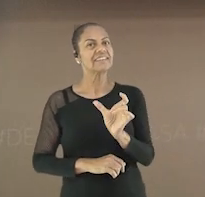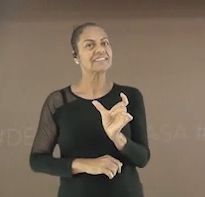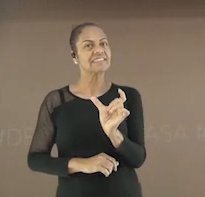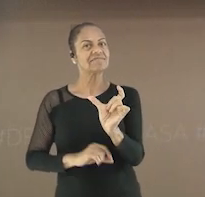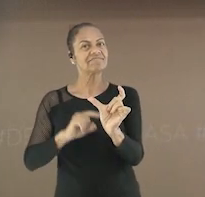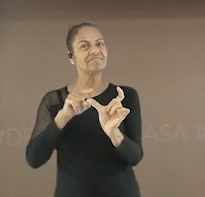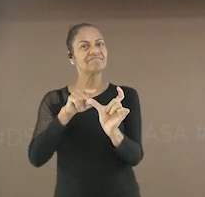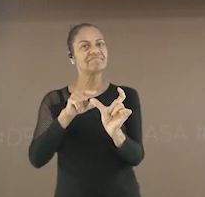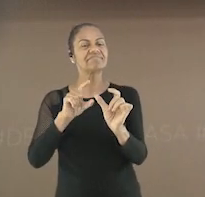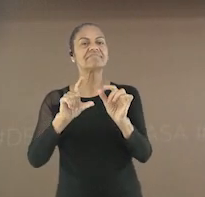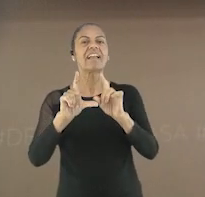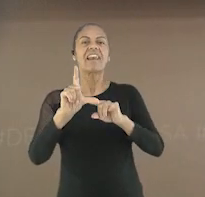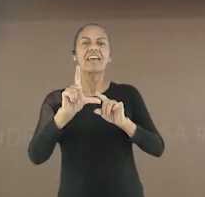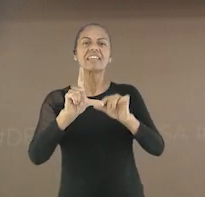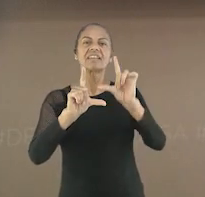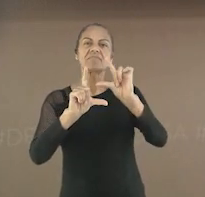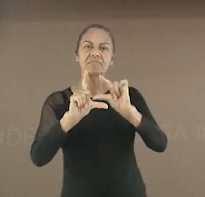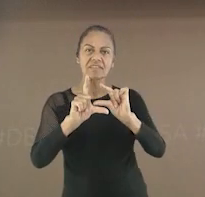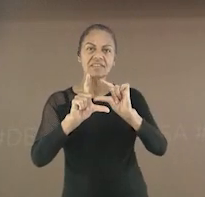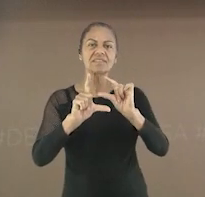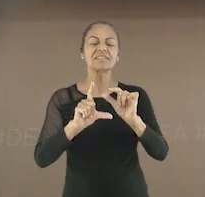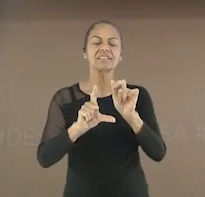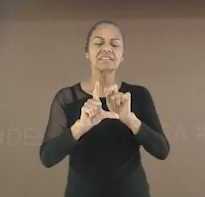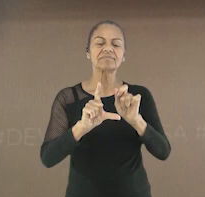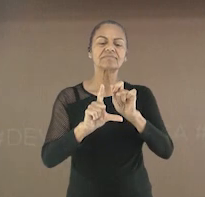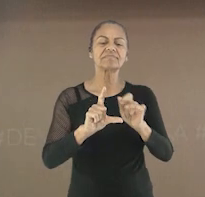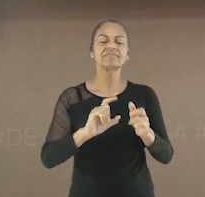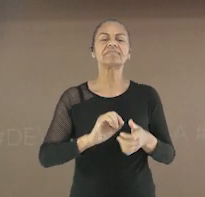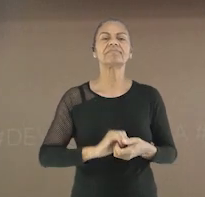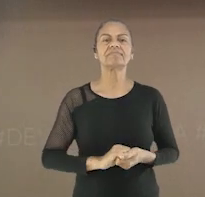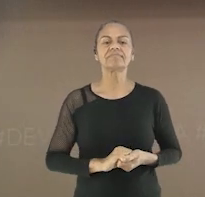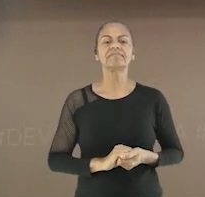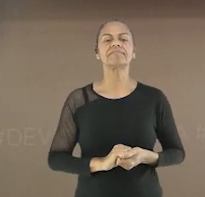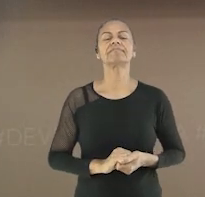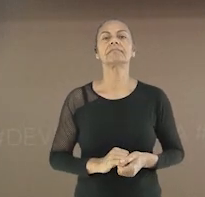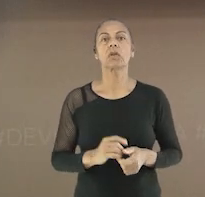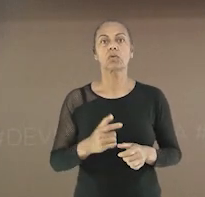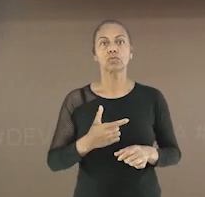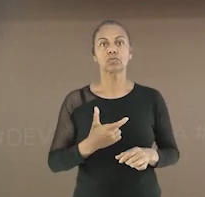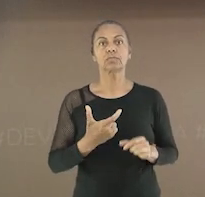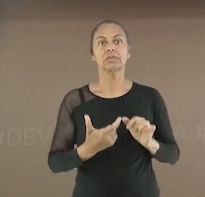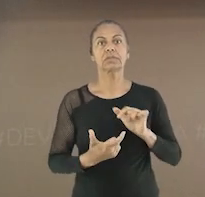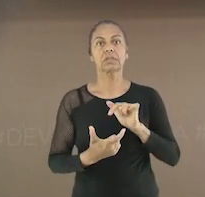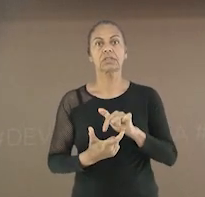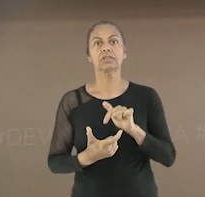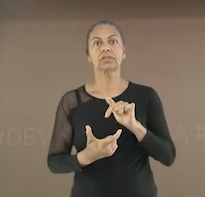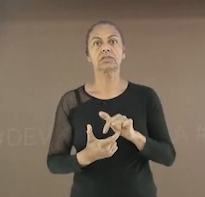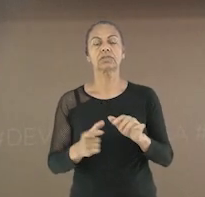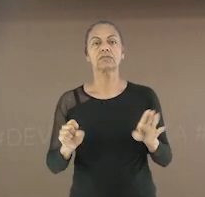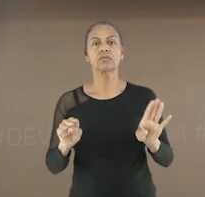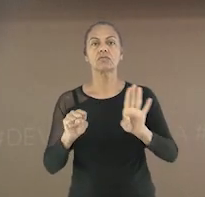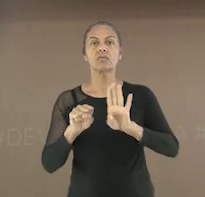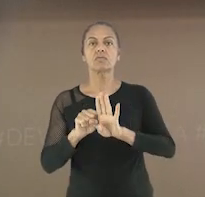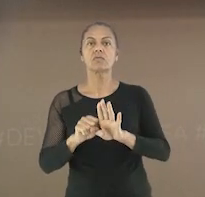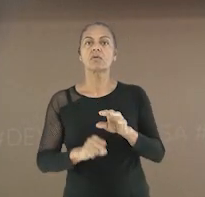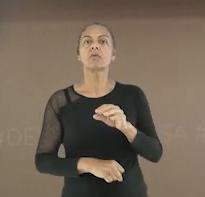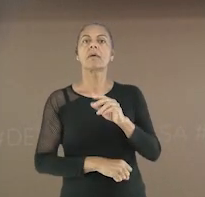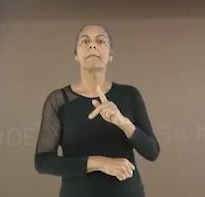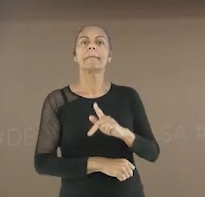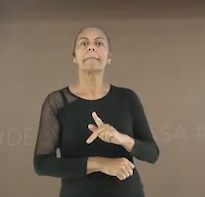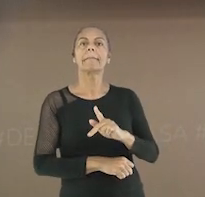é o substantivo nessa frase. Veja só, está em negrito. O substantivo comum é